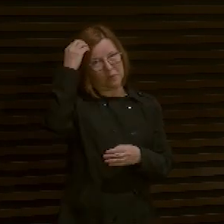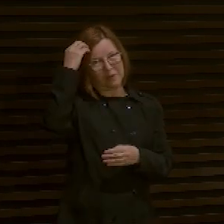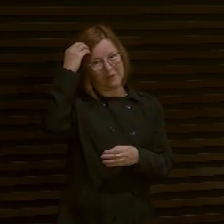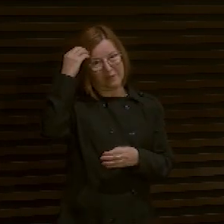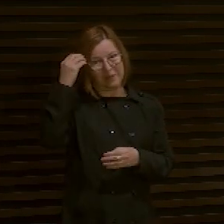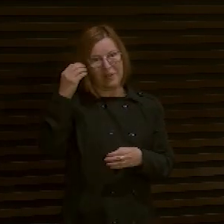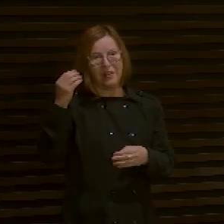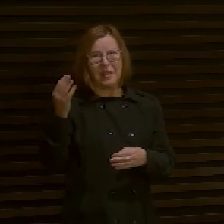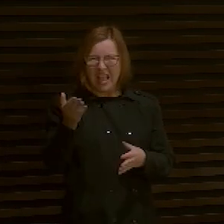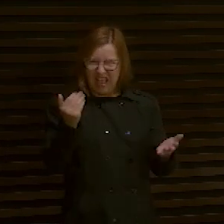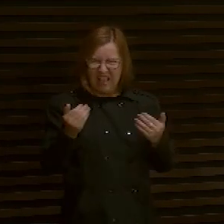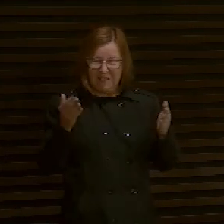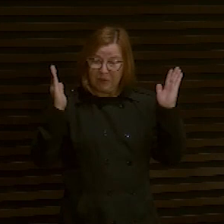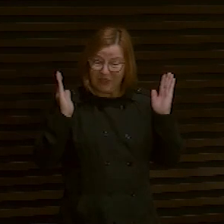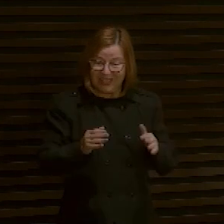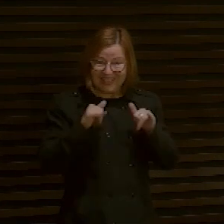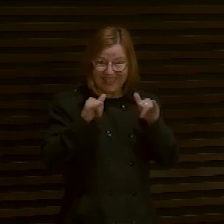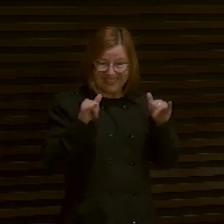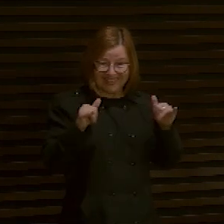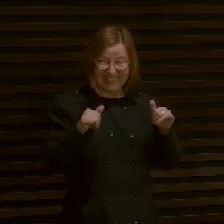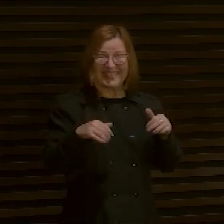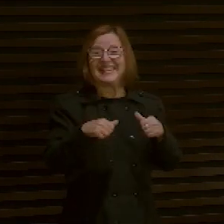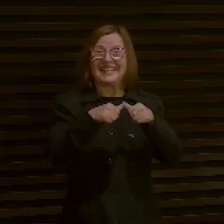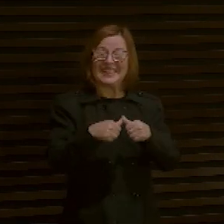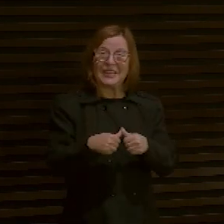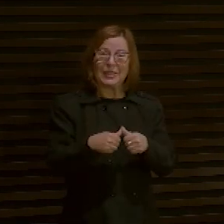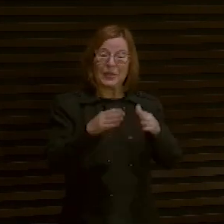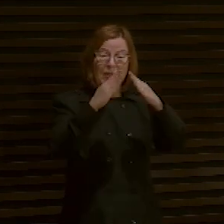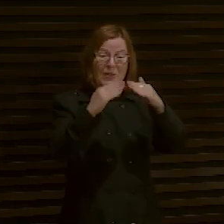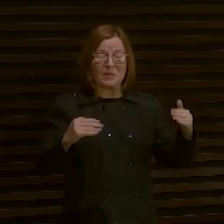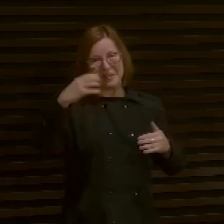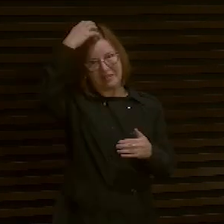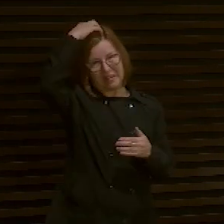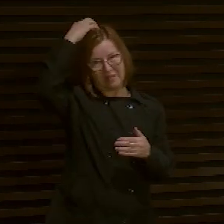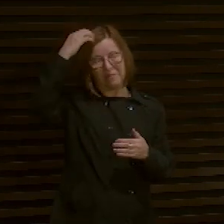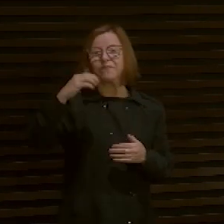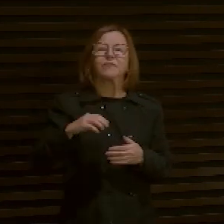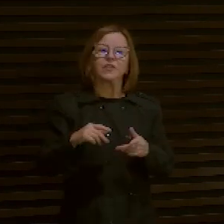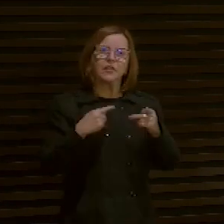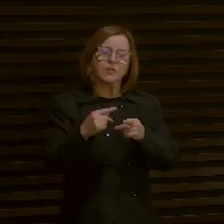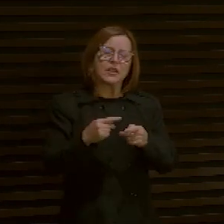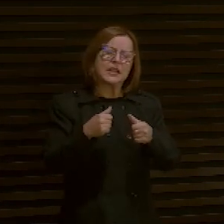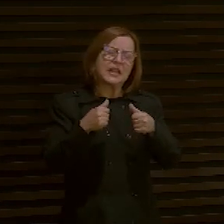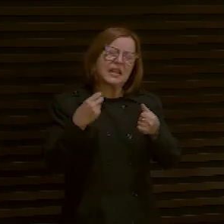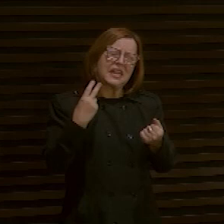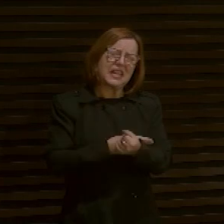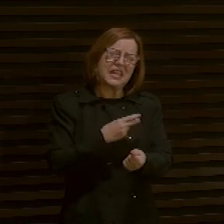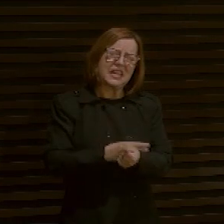mesmo anunciar isso no Palácio Real. Quando eles falam, não é certo o que estamos fazendo. Isso aqui é o